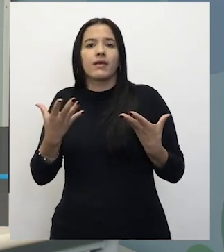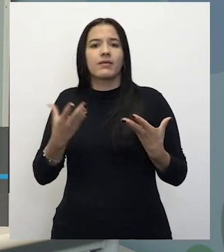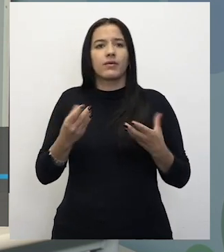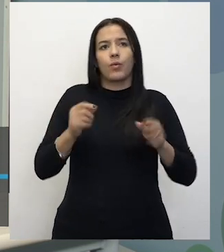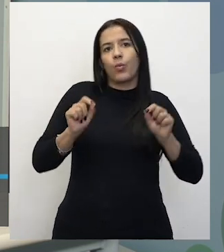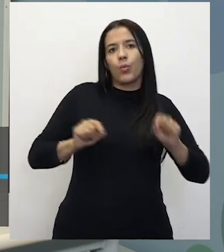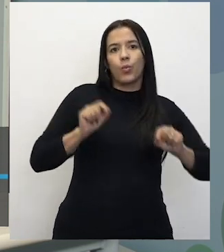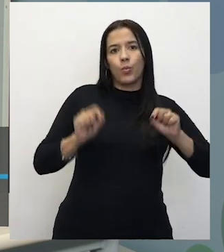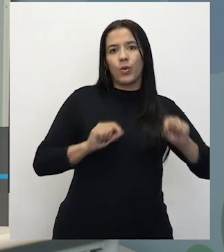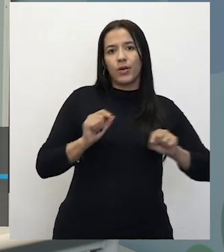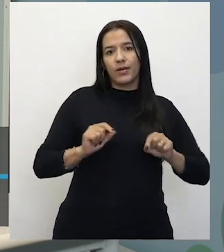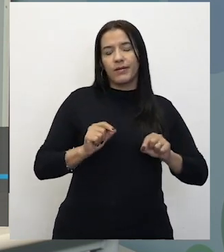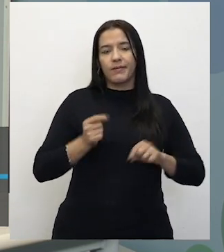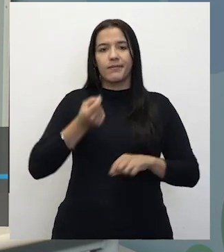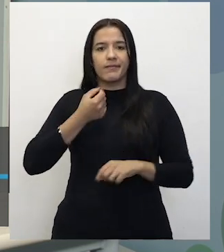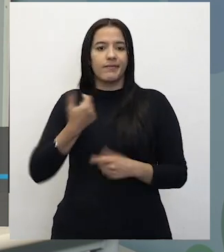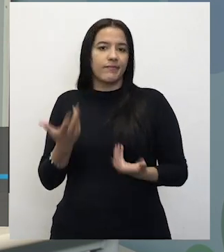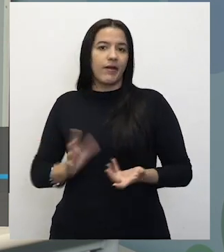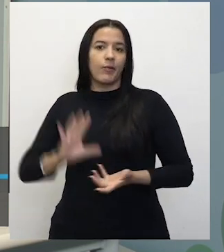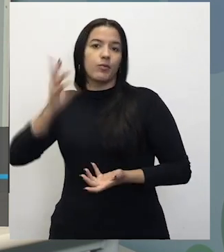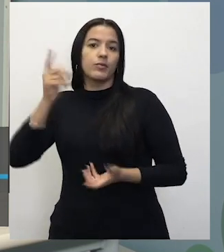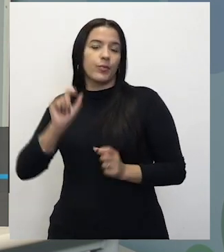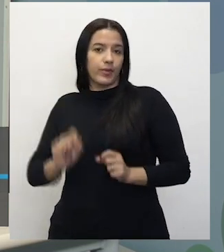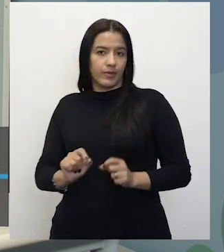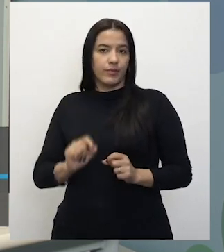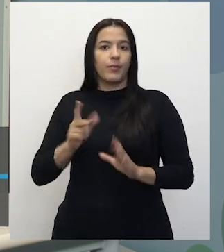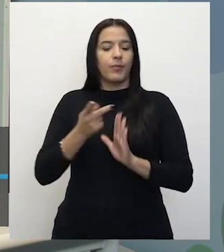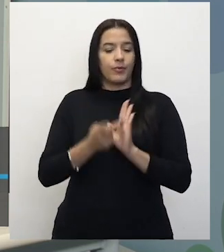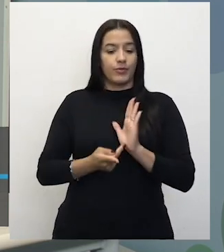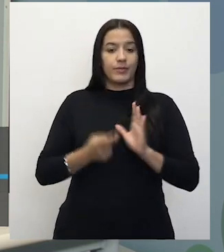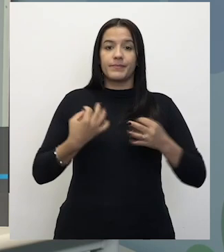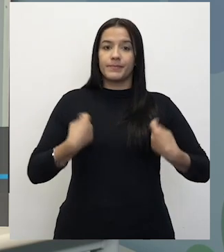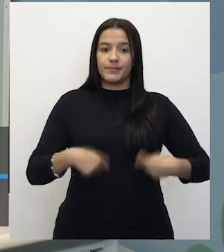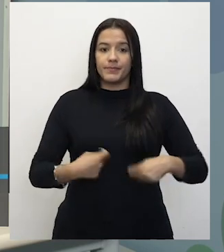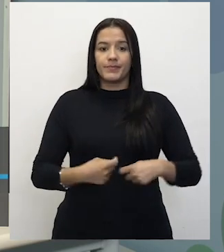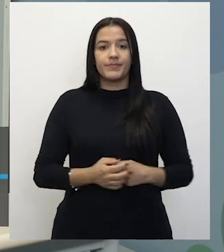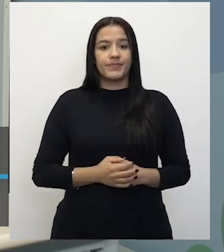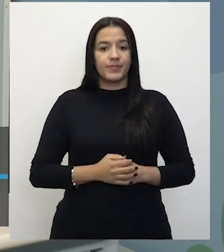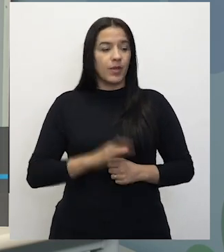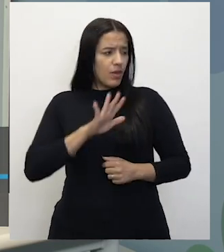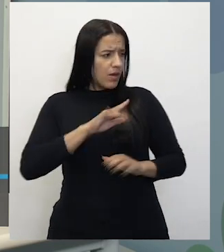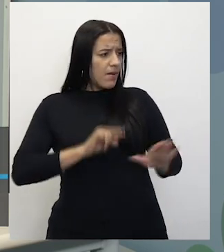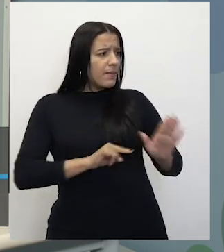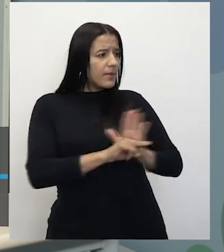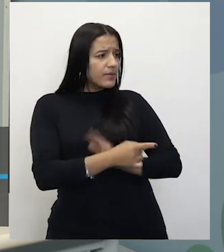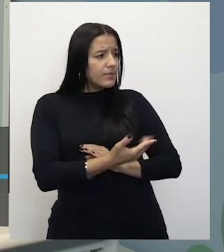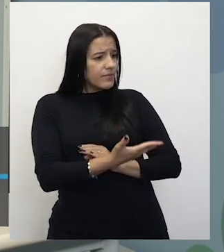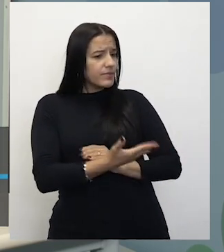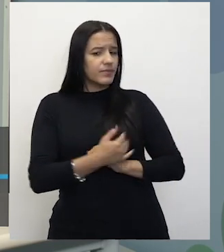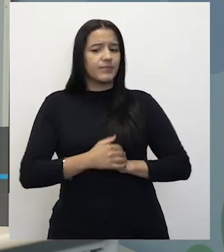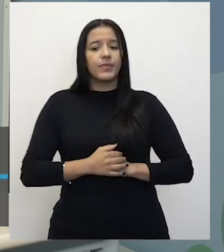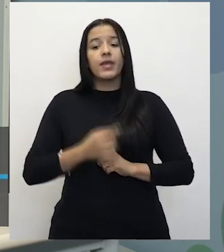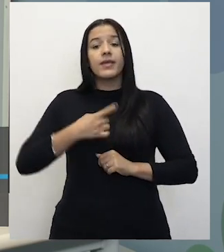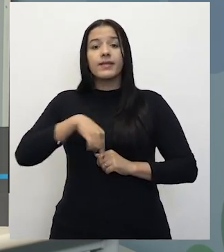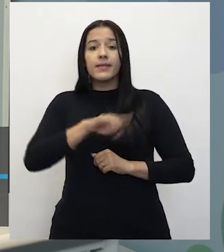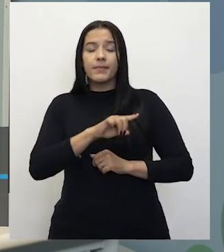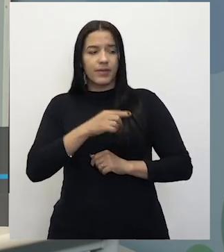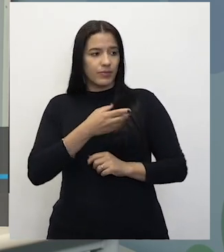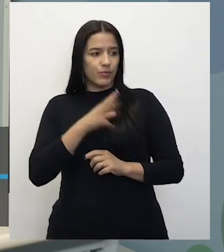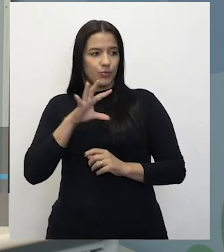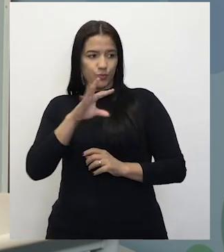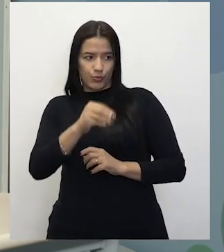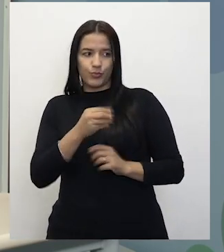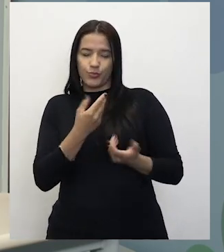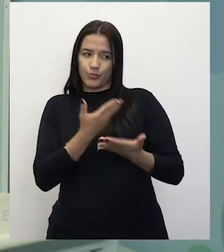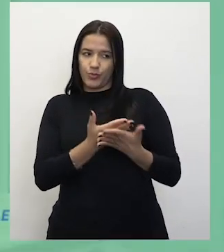qual é o resultado que eu busco nesse projeto. Uma perguntinha para o professor Anderson e também para os nossos